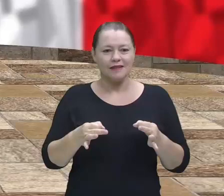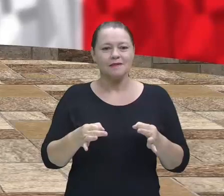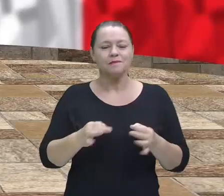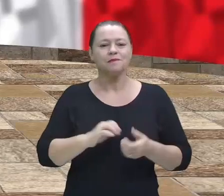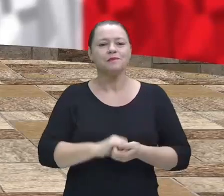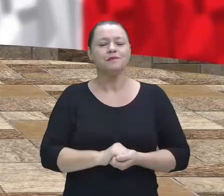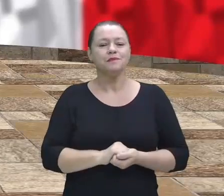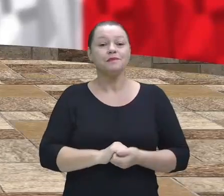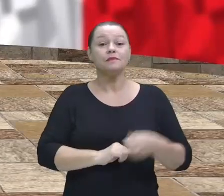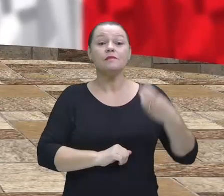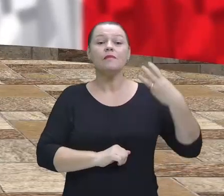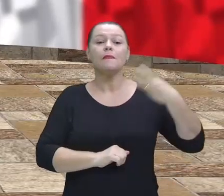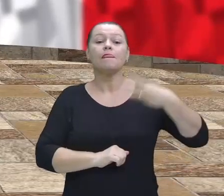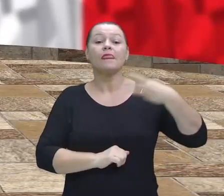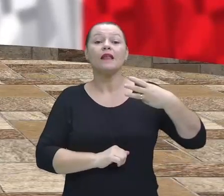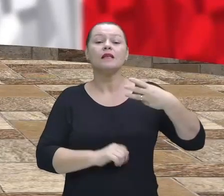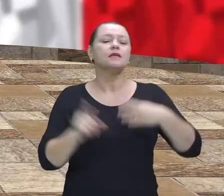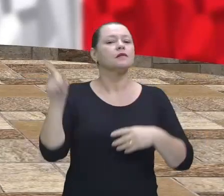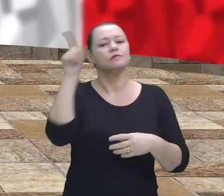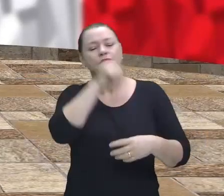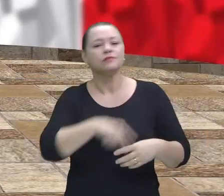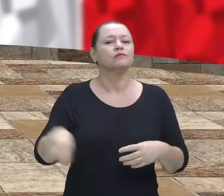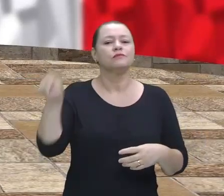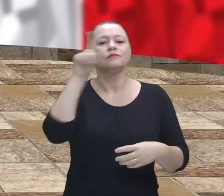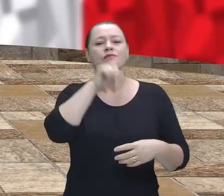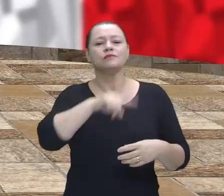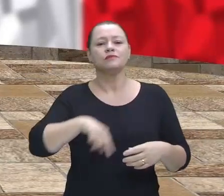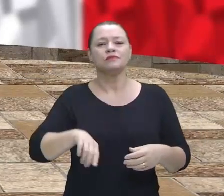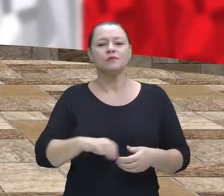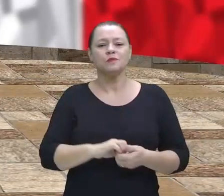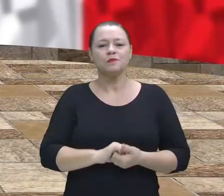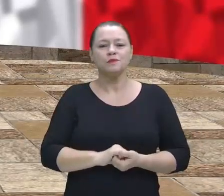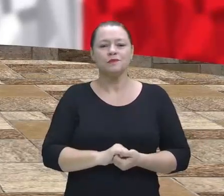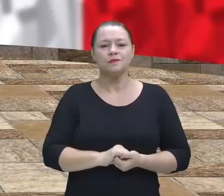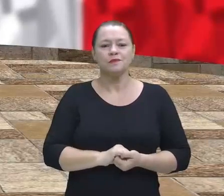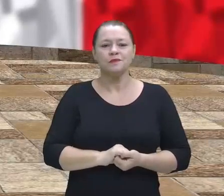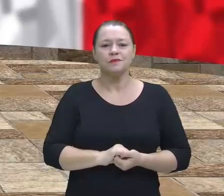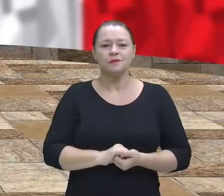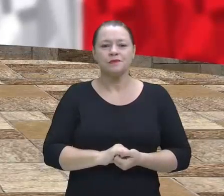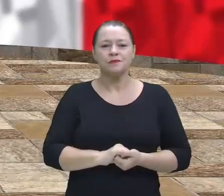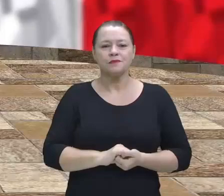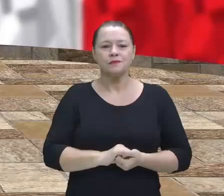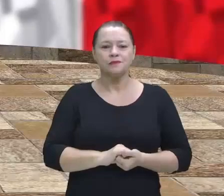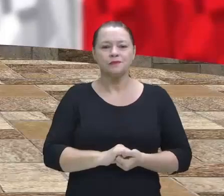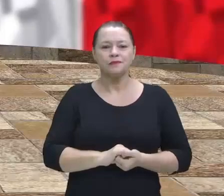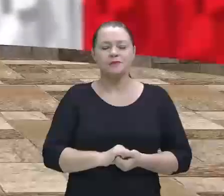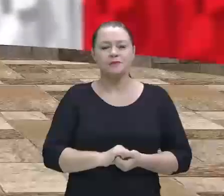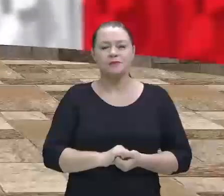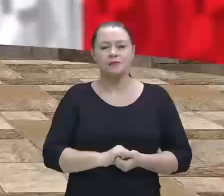qual é a terceira? Roleta na tela. Vamos lá.